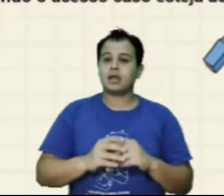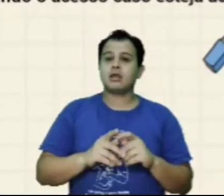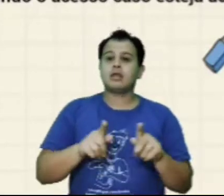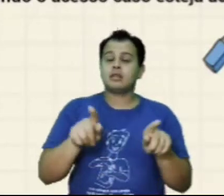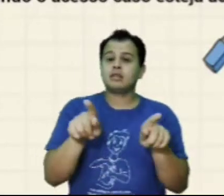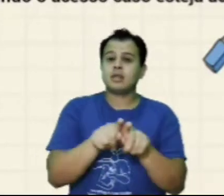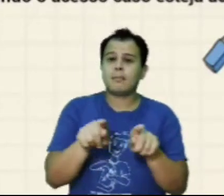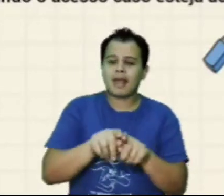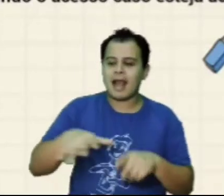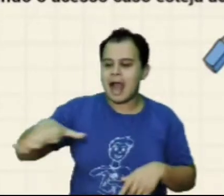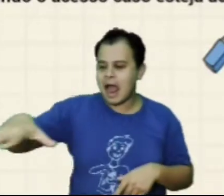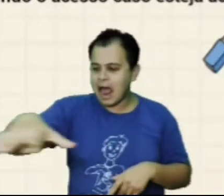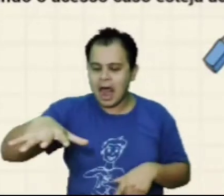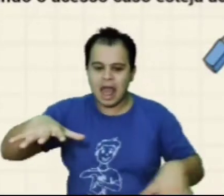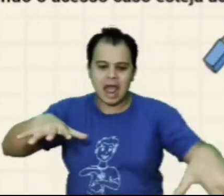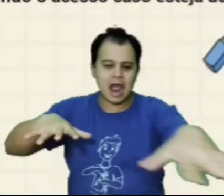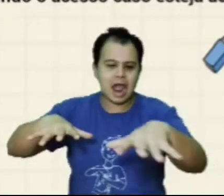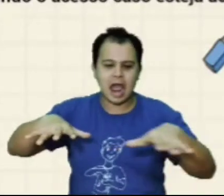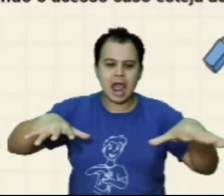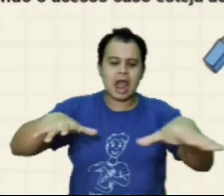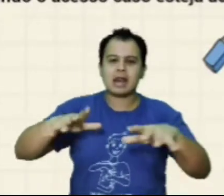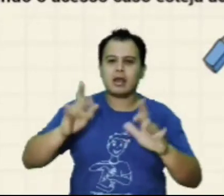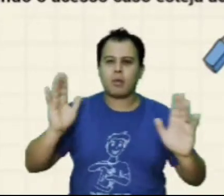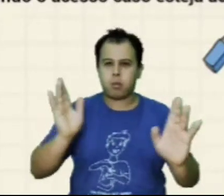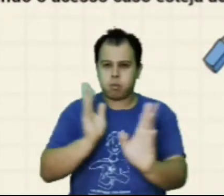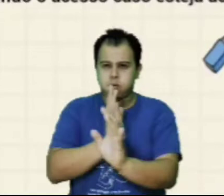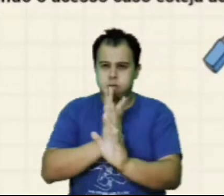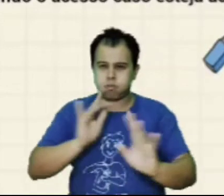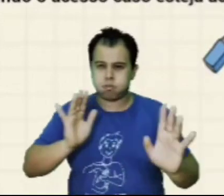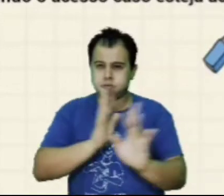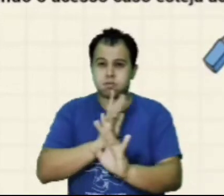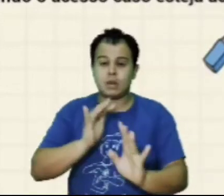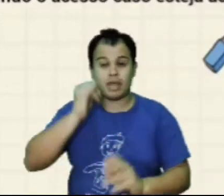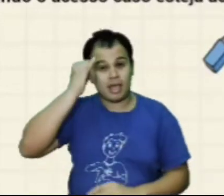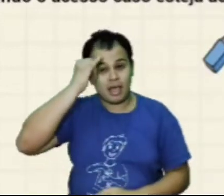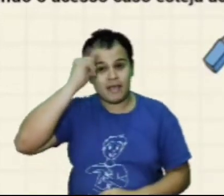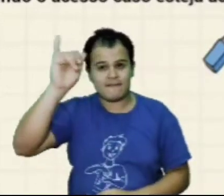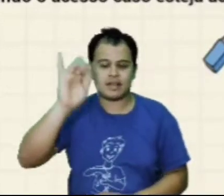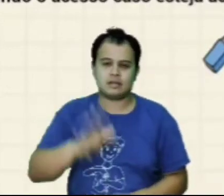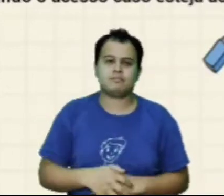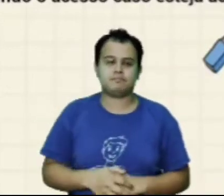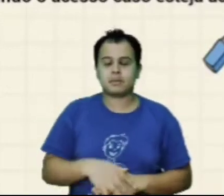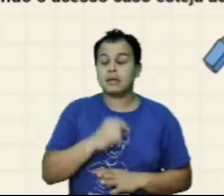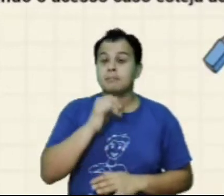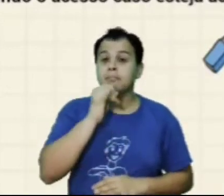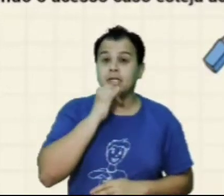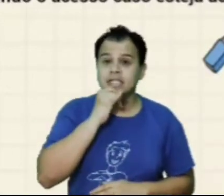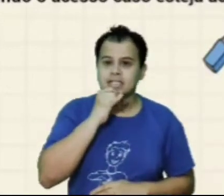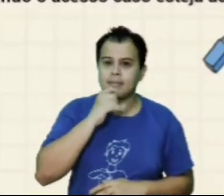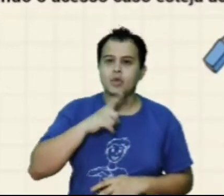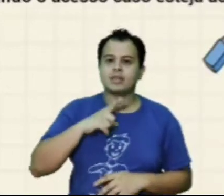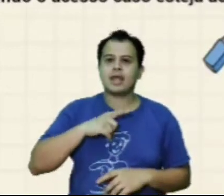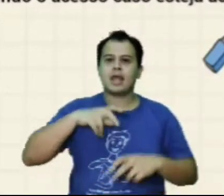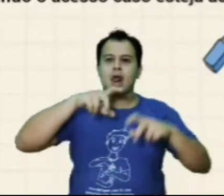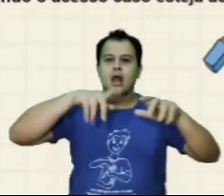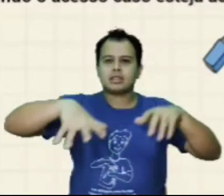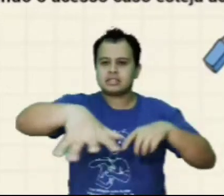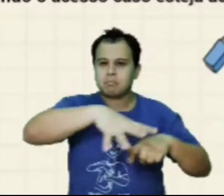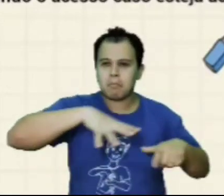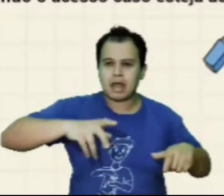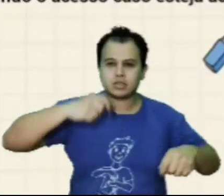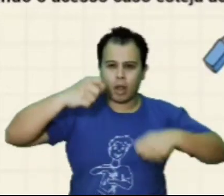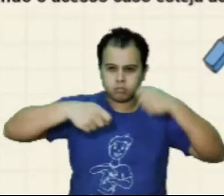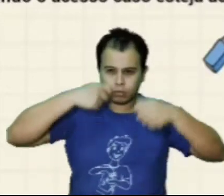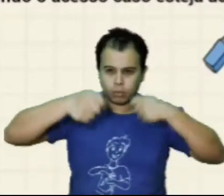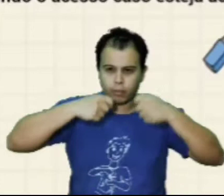Adaptação de áreas de uso comum para evitar aglomeração. Então, vou dar um exemplo. A gente tem a nossa merenda, as mesas, tudo organizadinho. A